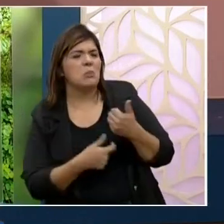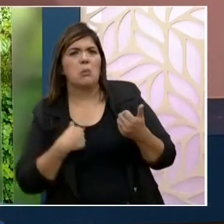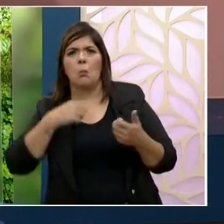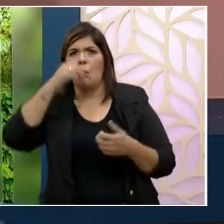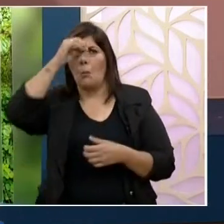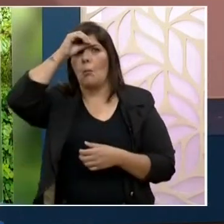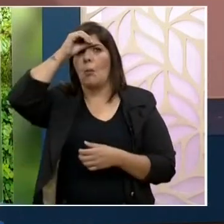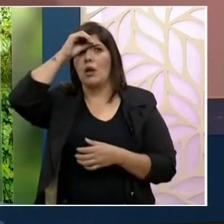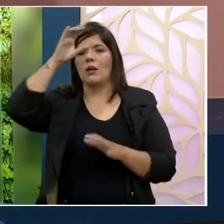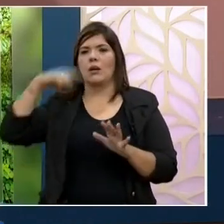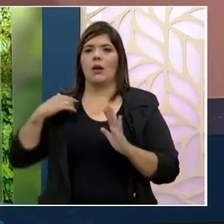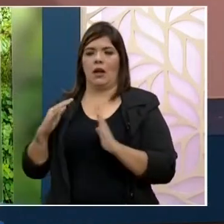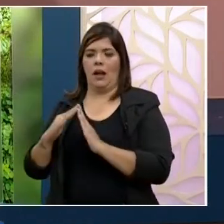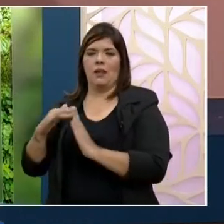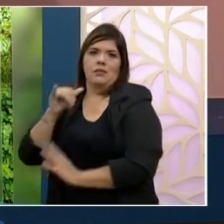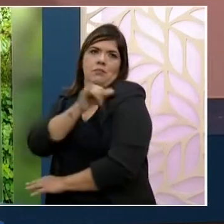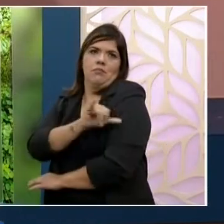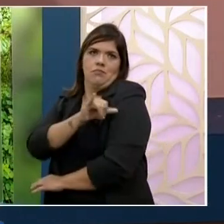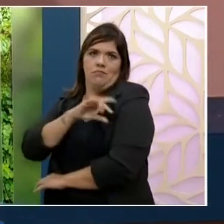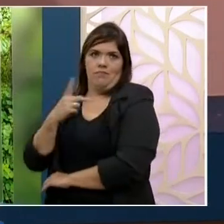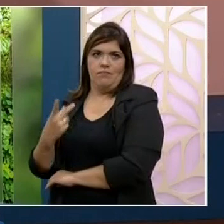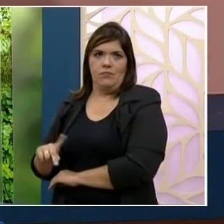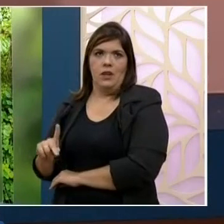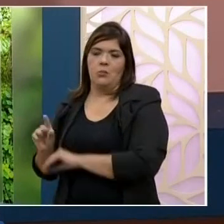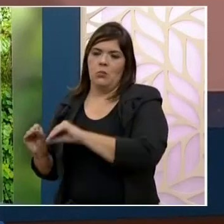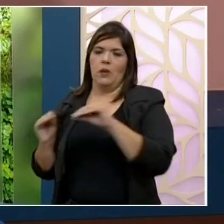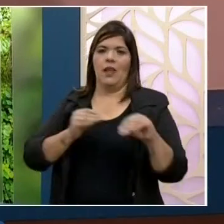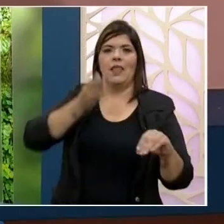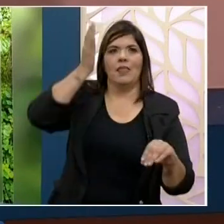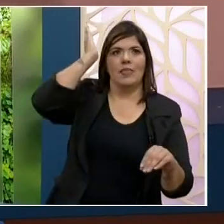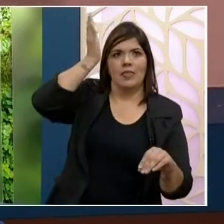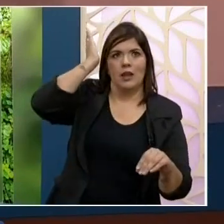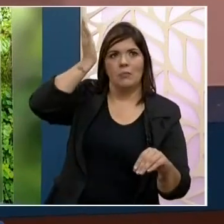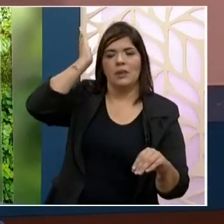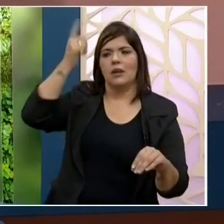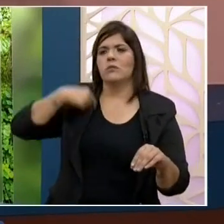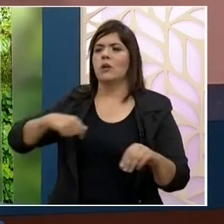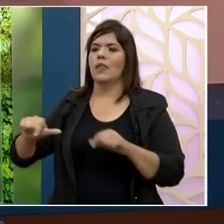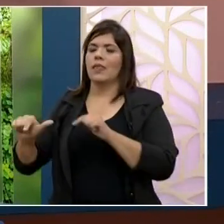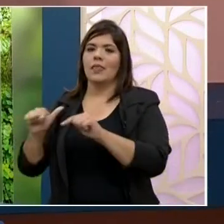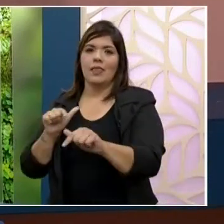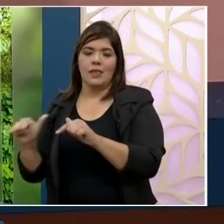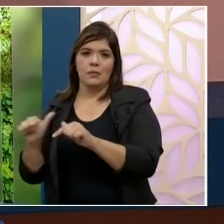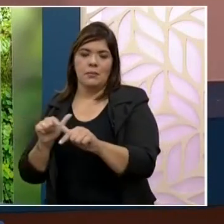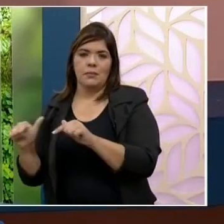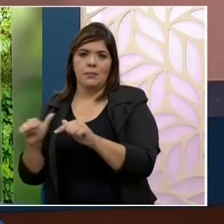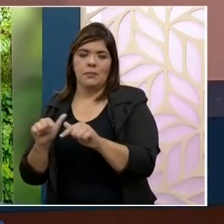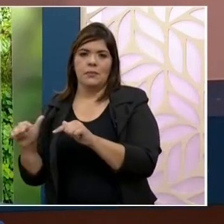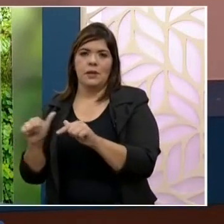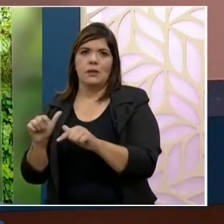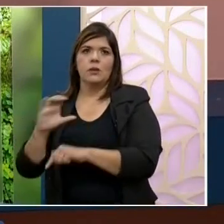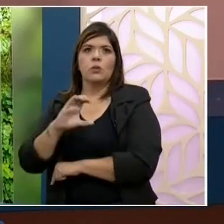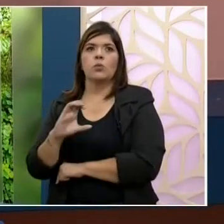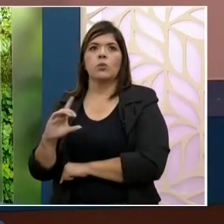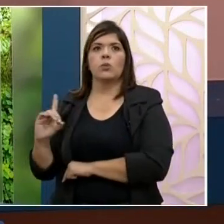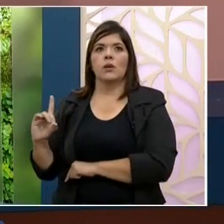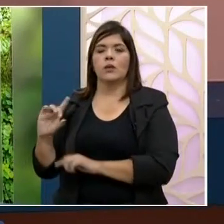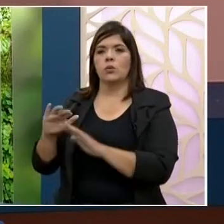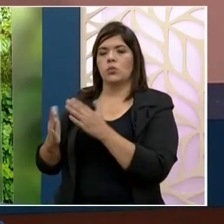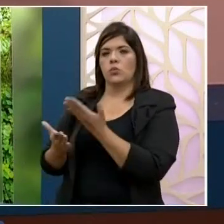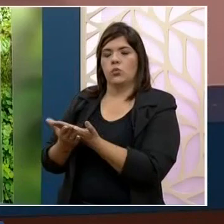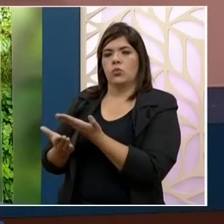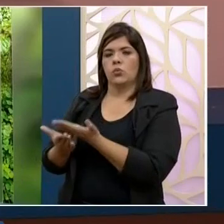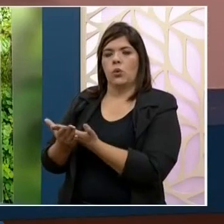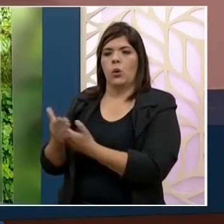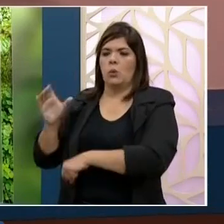Libras. E eu morava no Rio de Janeiro, eu vim morar em Taubaté e fui trabalhar como coordenadora em uma escola